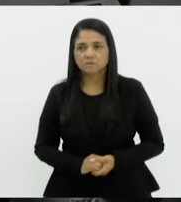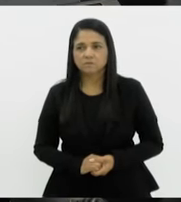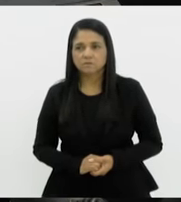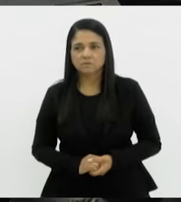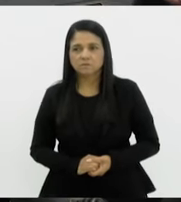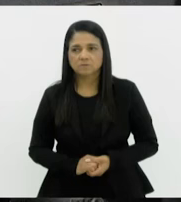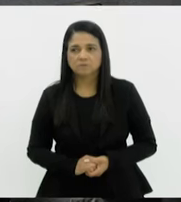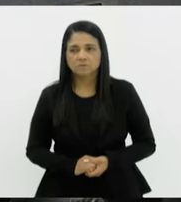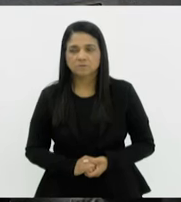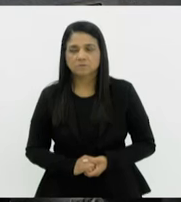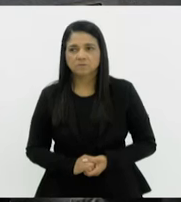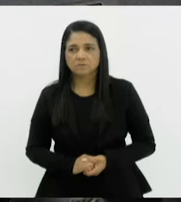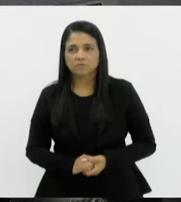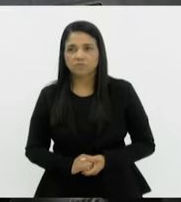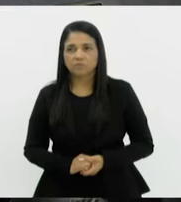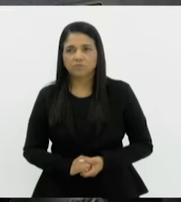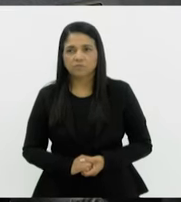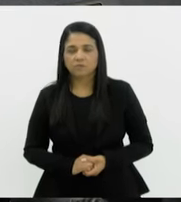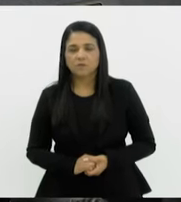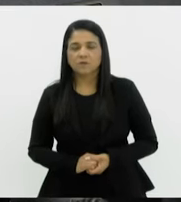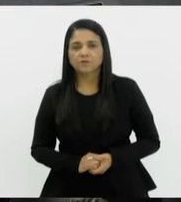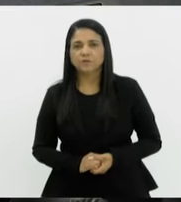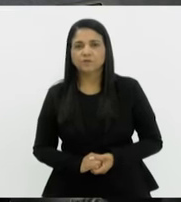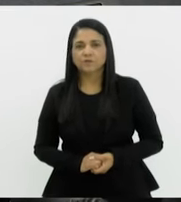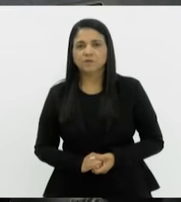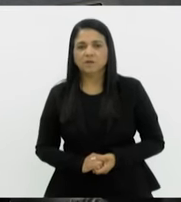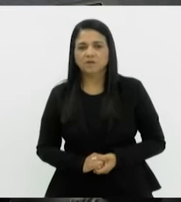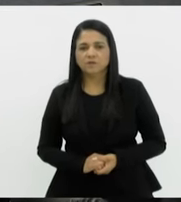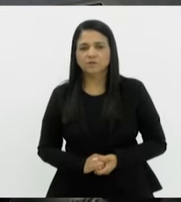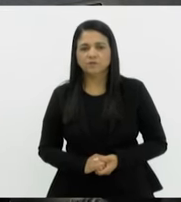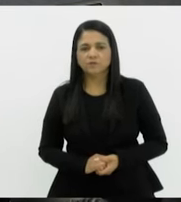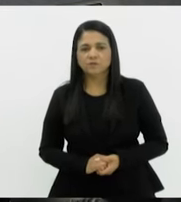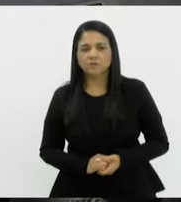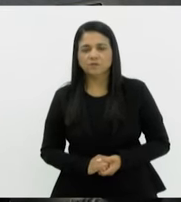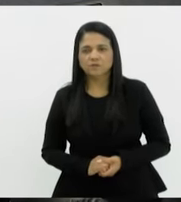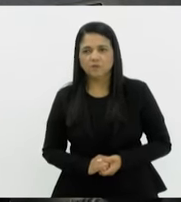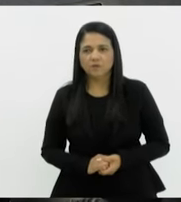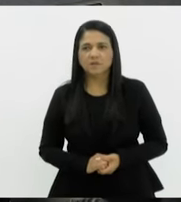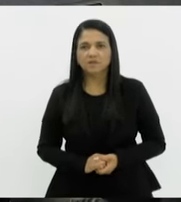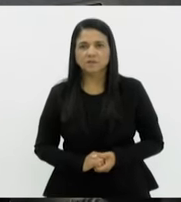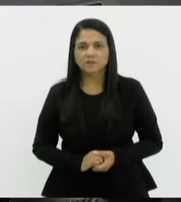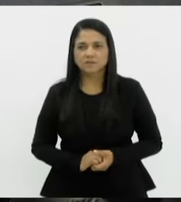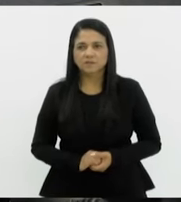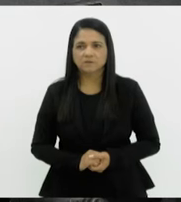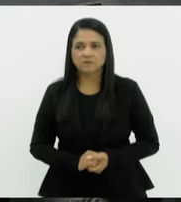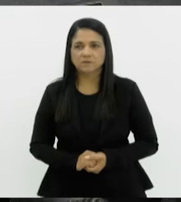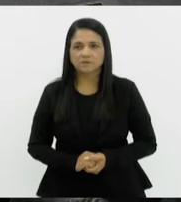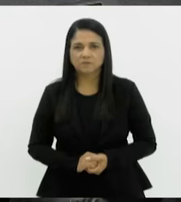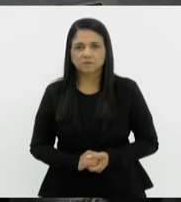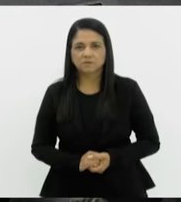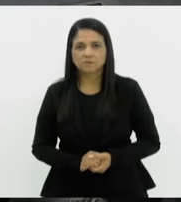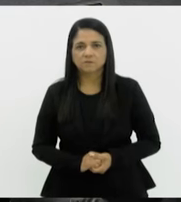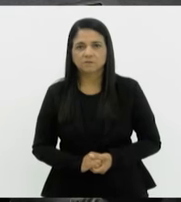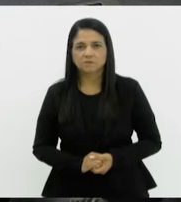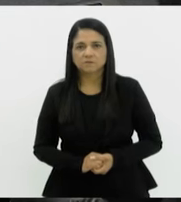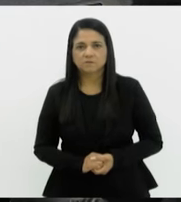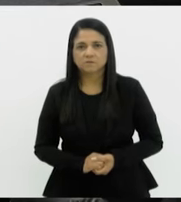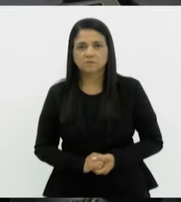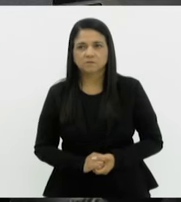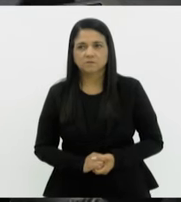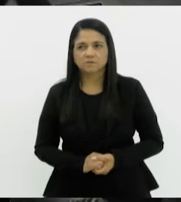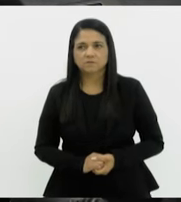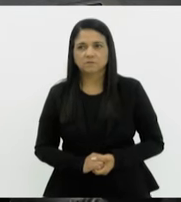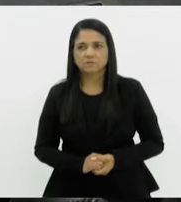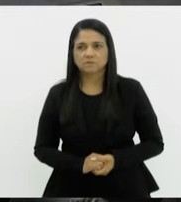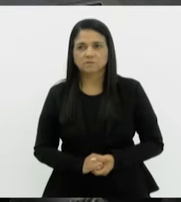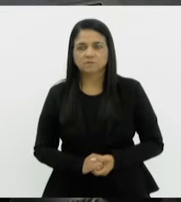Bom, próximo orador inscrito, deputado Renan Jordi. Vossa Excelência dispõe de 10 minutos.